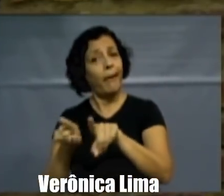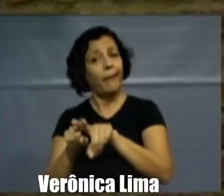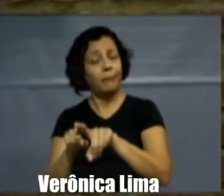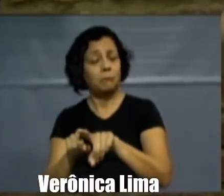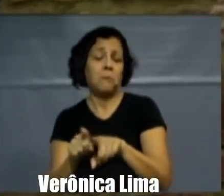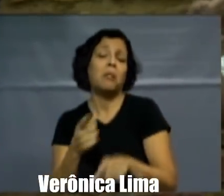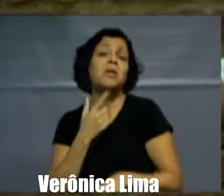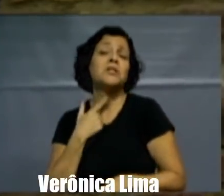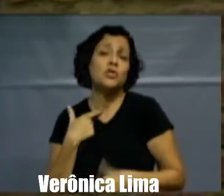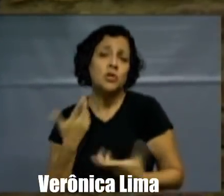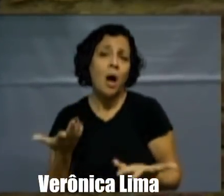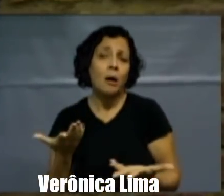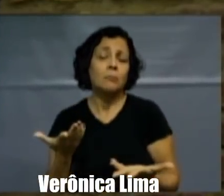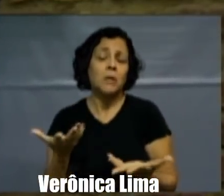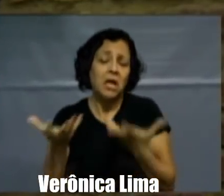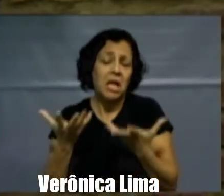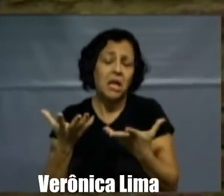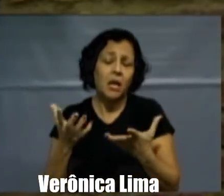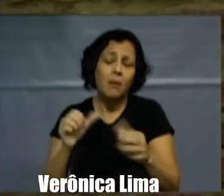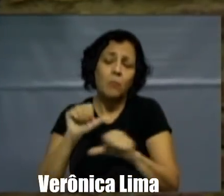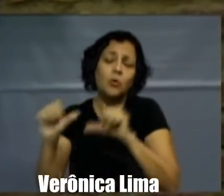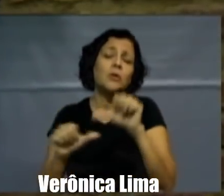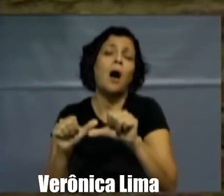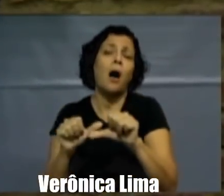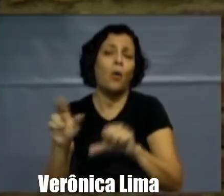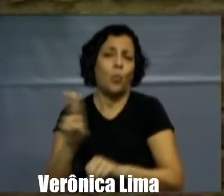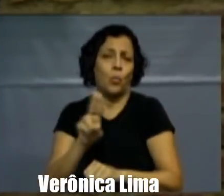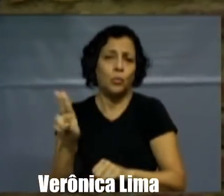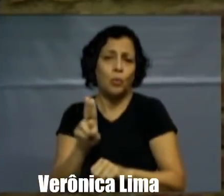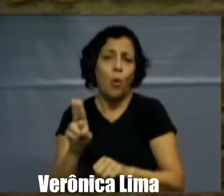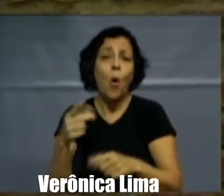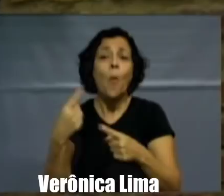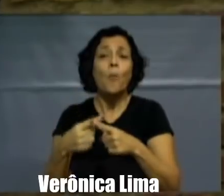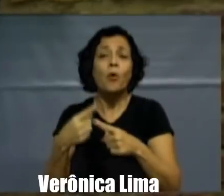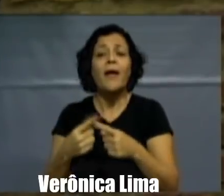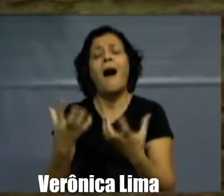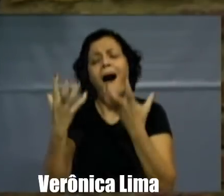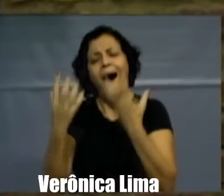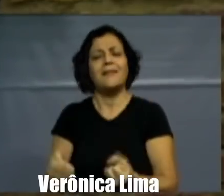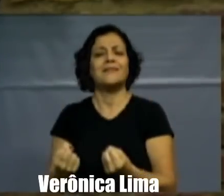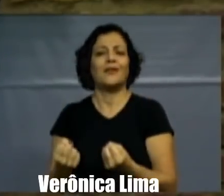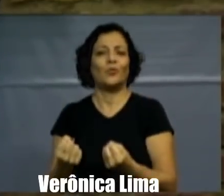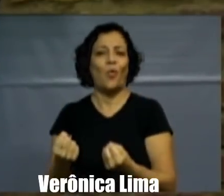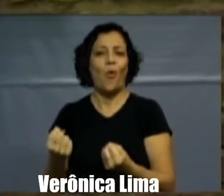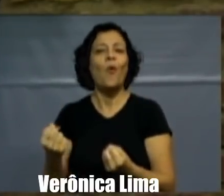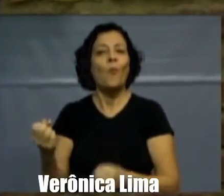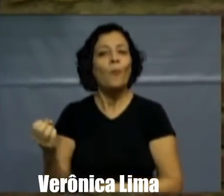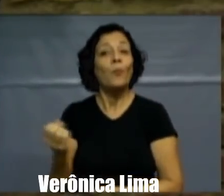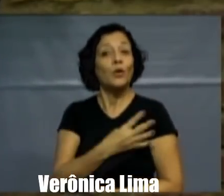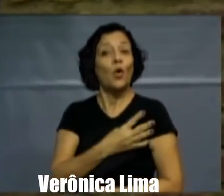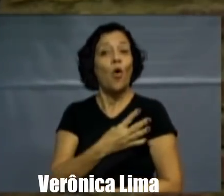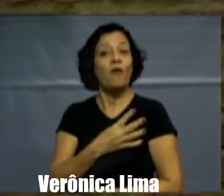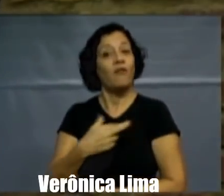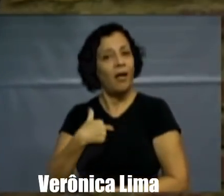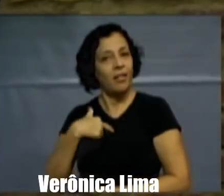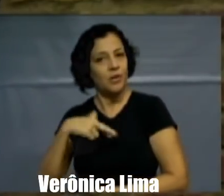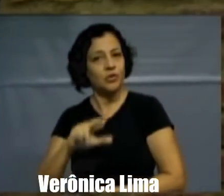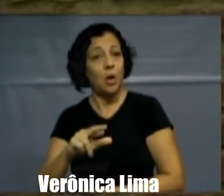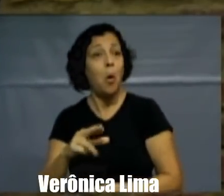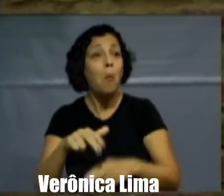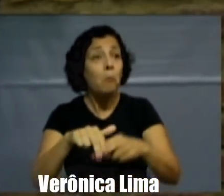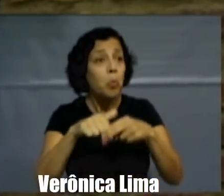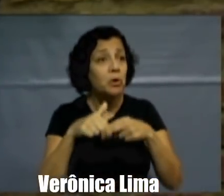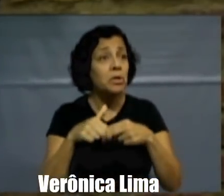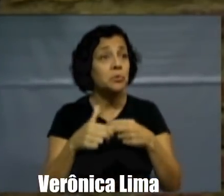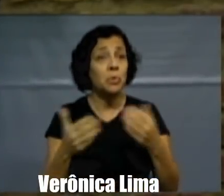modificar o seu nome, porque abraçaram uma nova causa, abraçaram uma nova doutrina. E por isso que muitas das vezes a gente resolve as